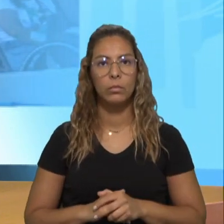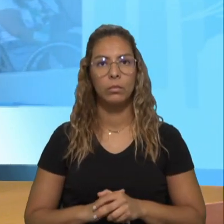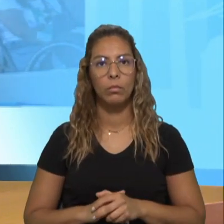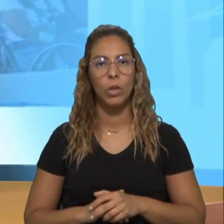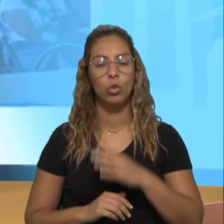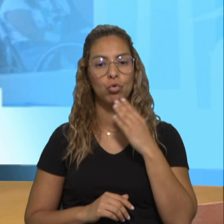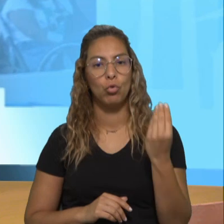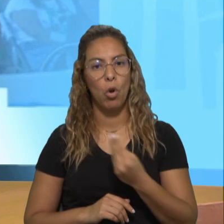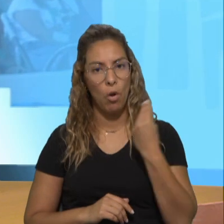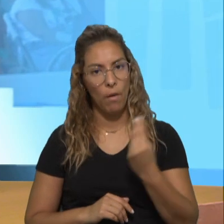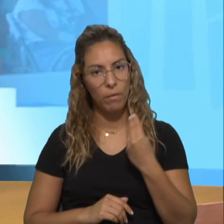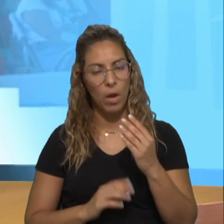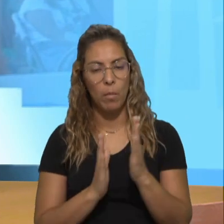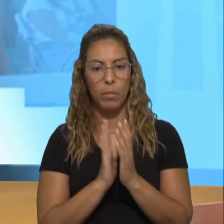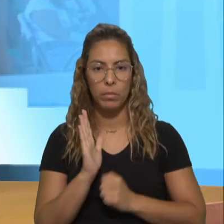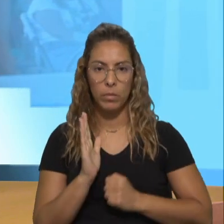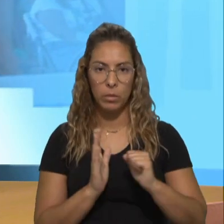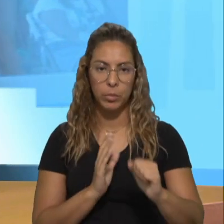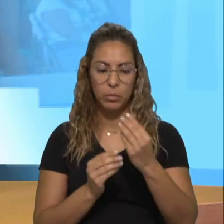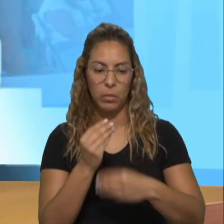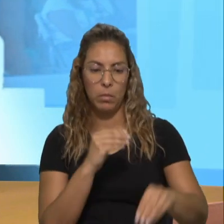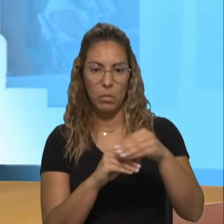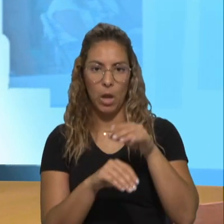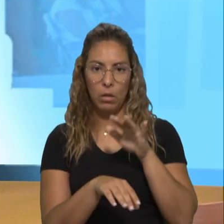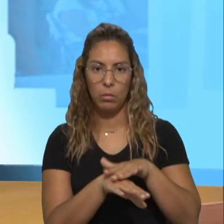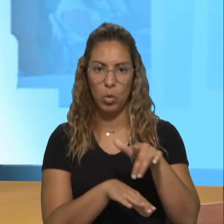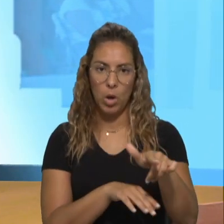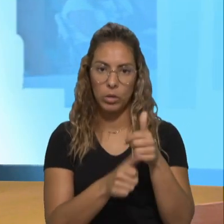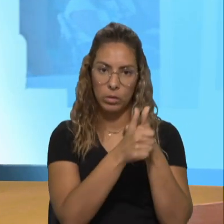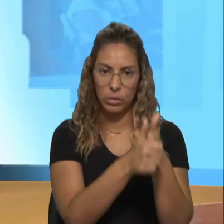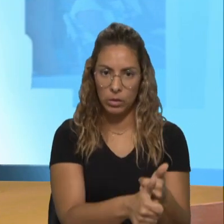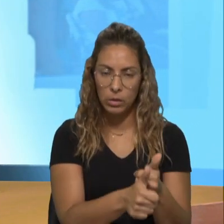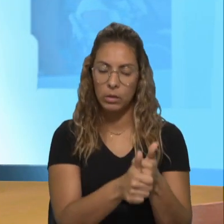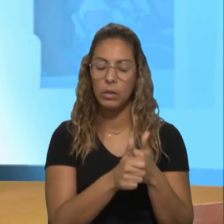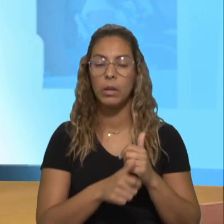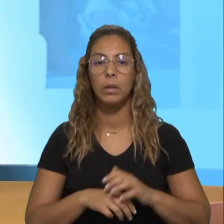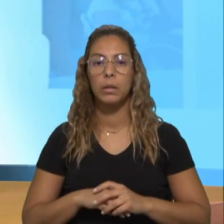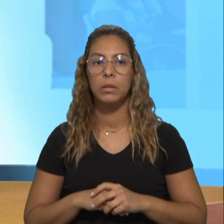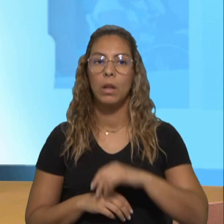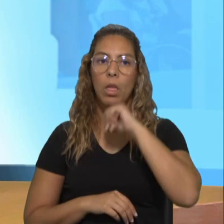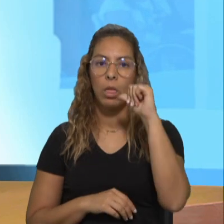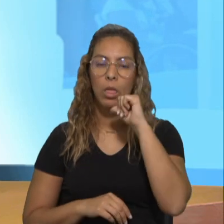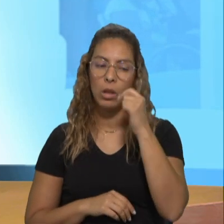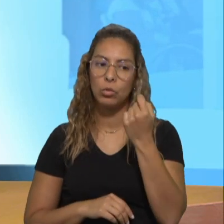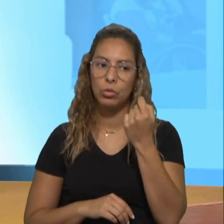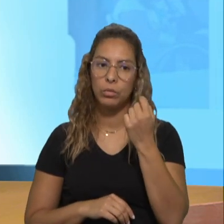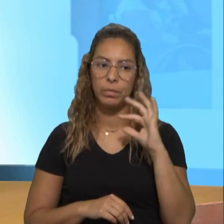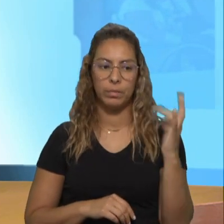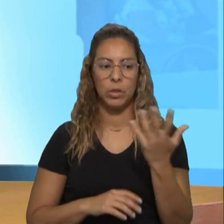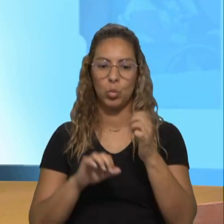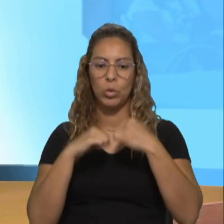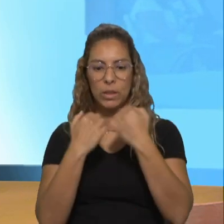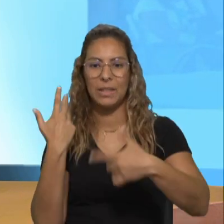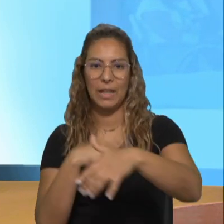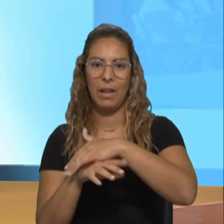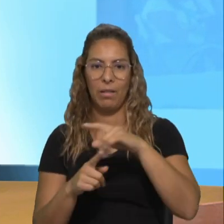católicos acho que têm um dever acrescido porque nós vivemos um cânon social transmitido pela Igreja